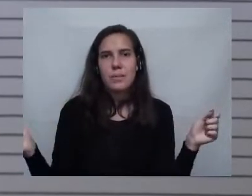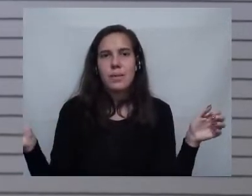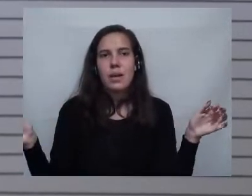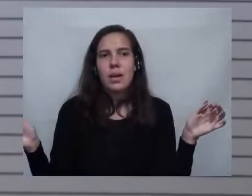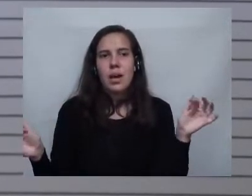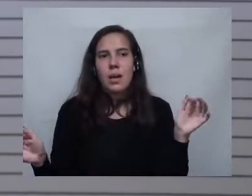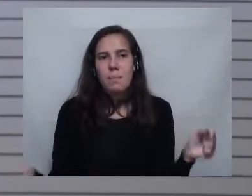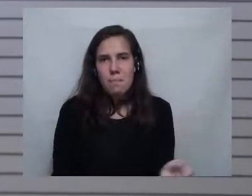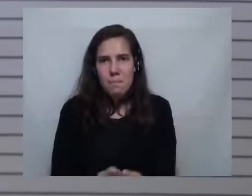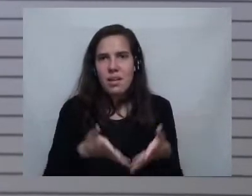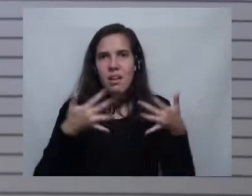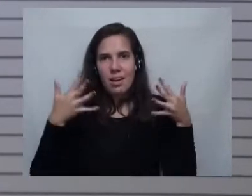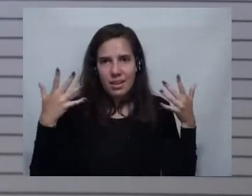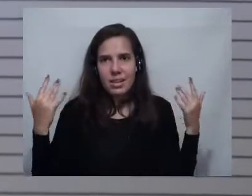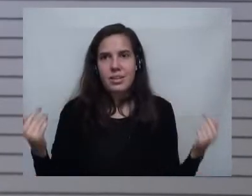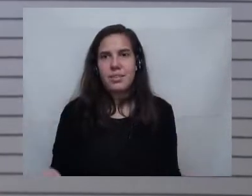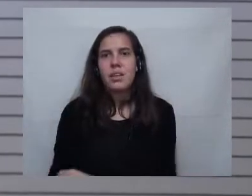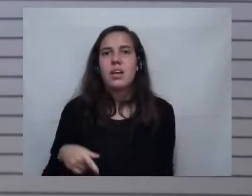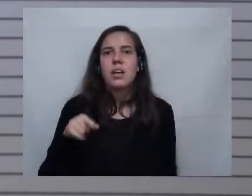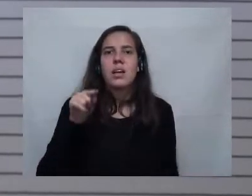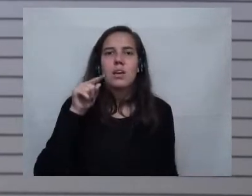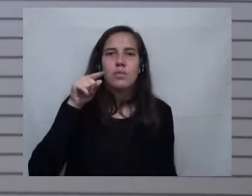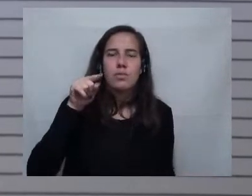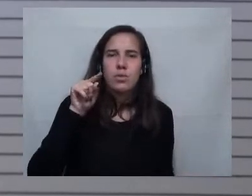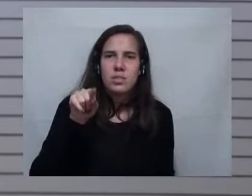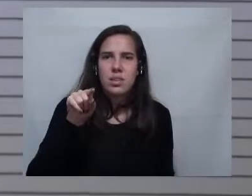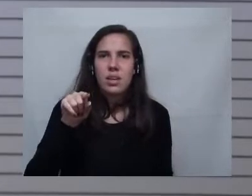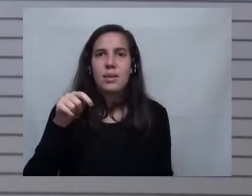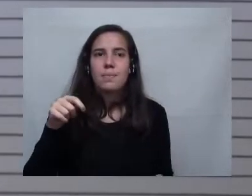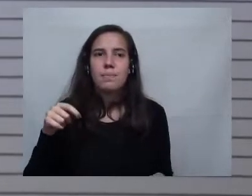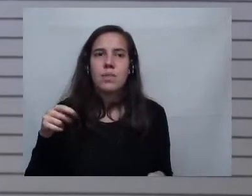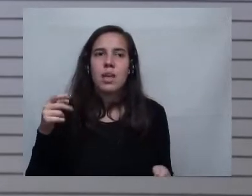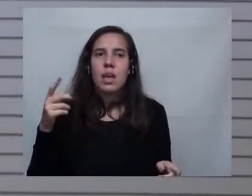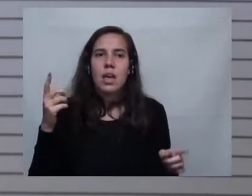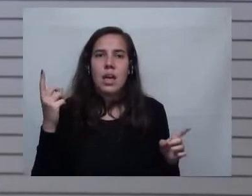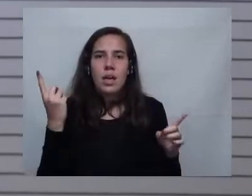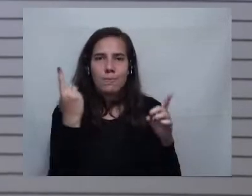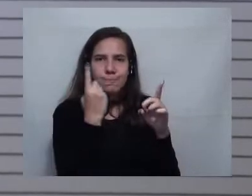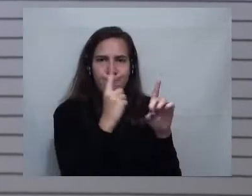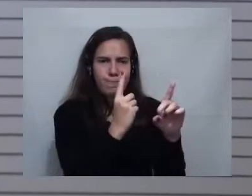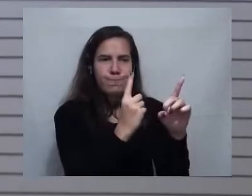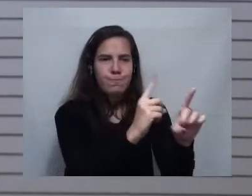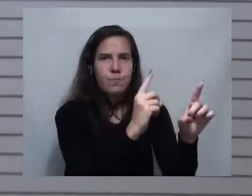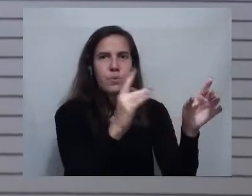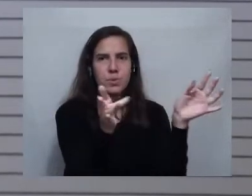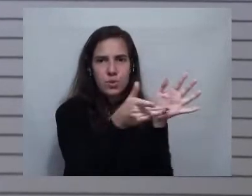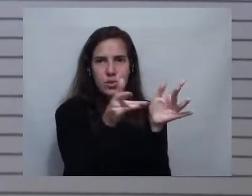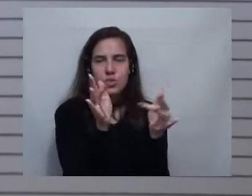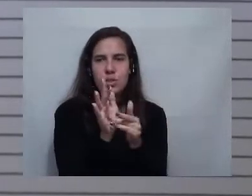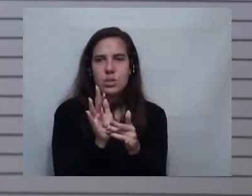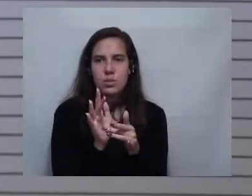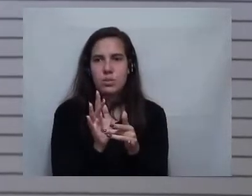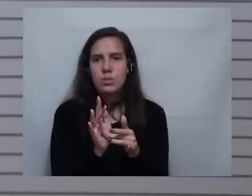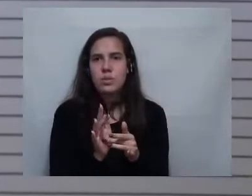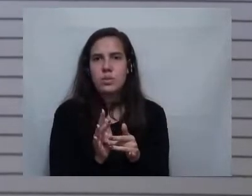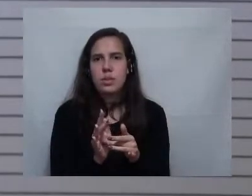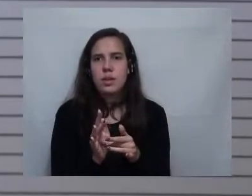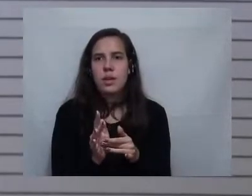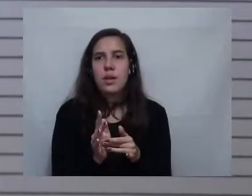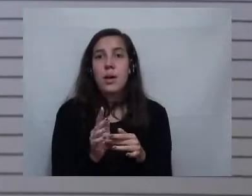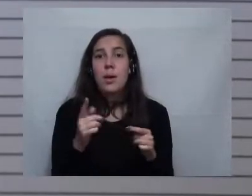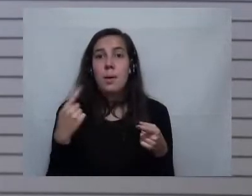É você que me ouvir o caminho com Cristo é porque vai haver a diferença limpa e